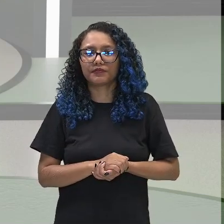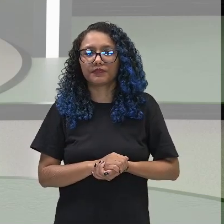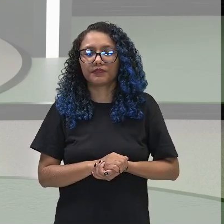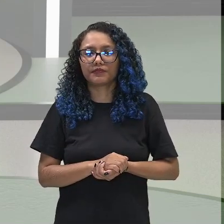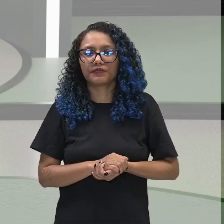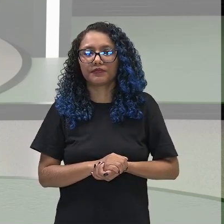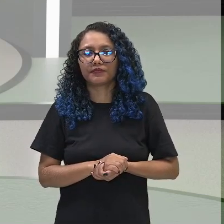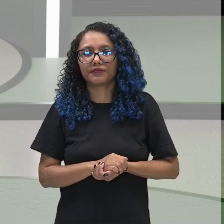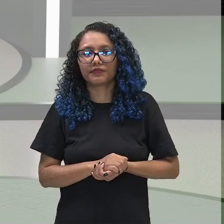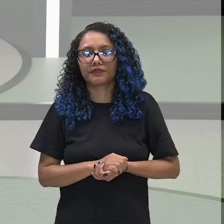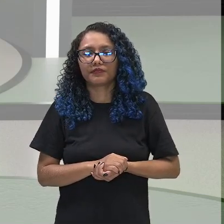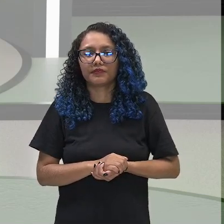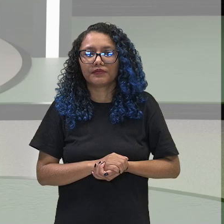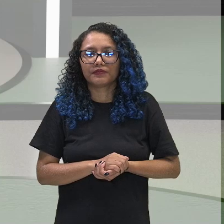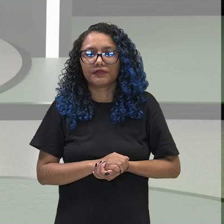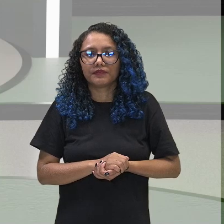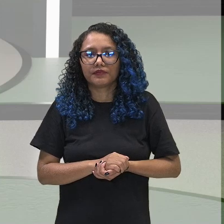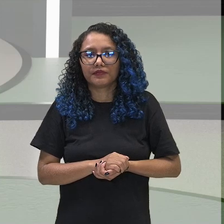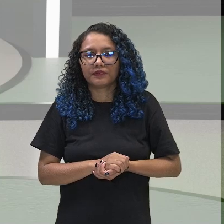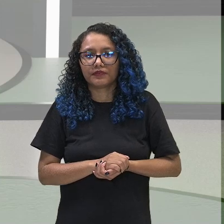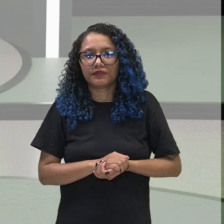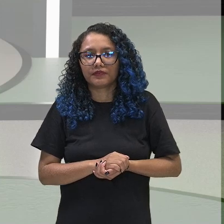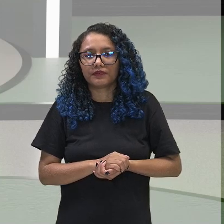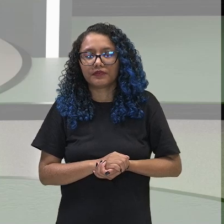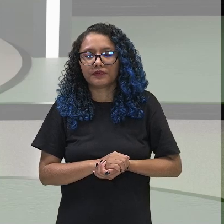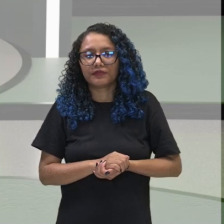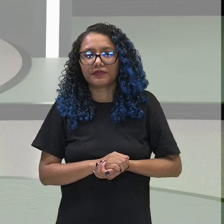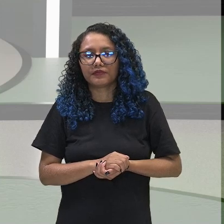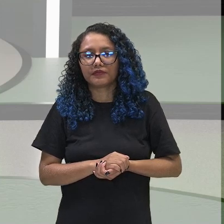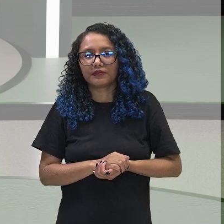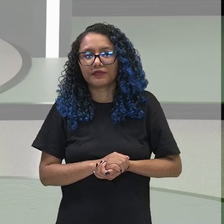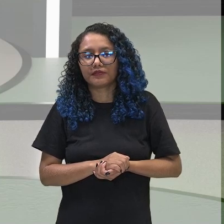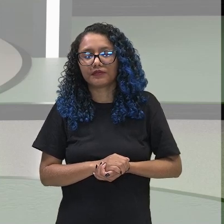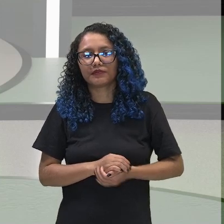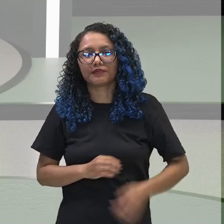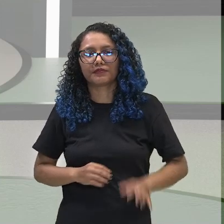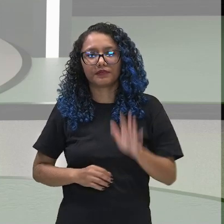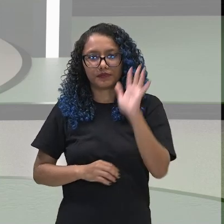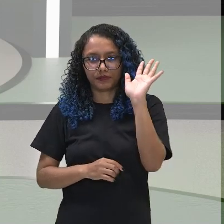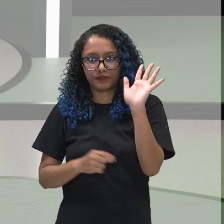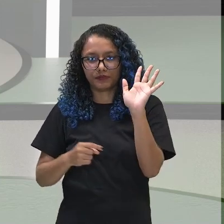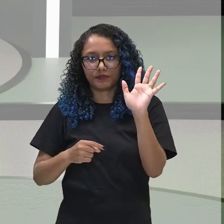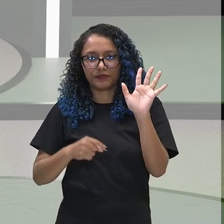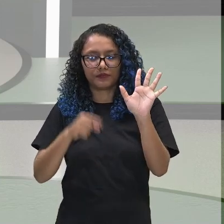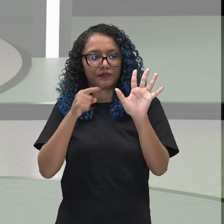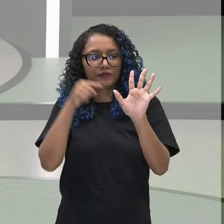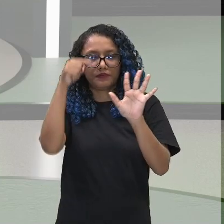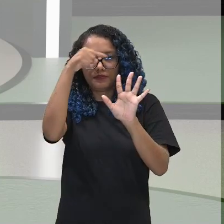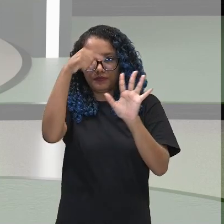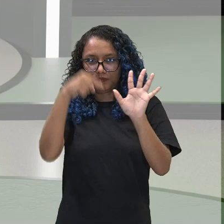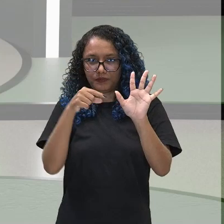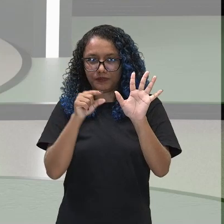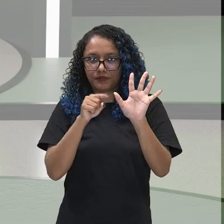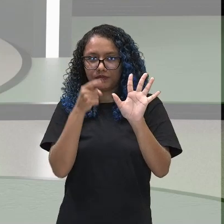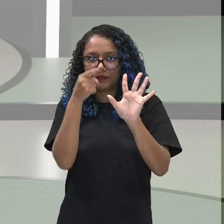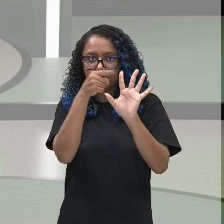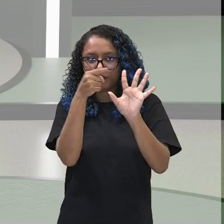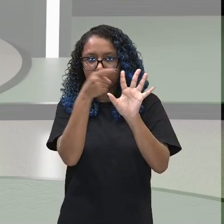nas estruturas, né, essas estruturas ramificadas lá na frente, tá? Aqui,